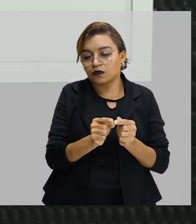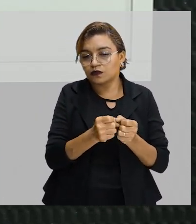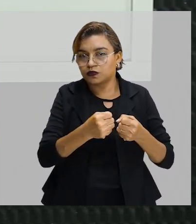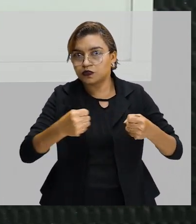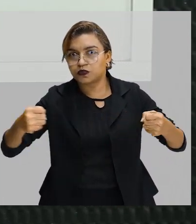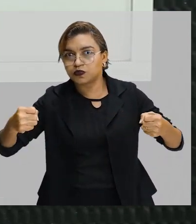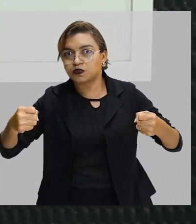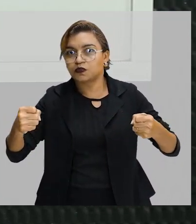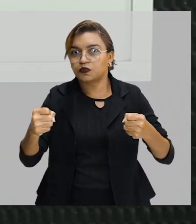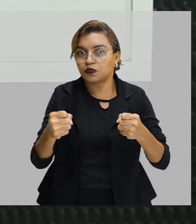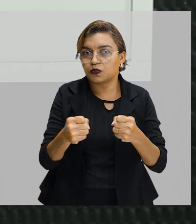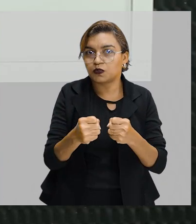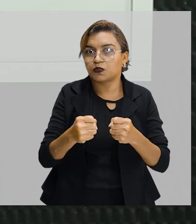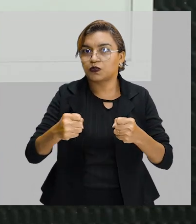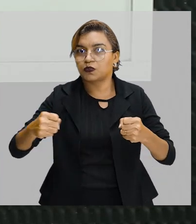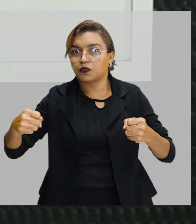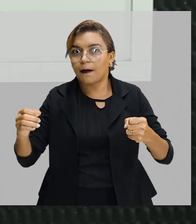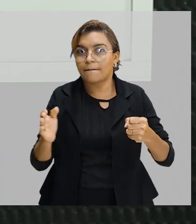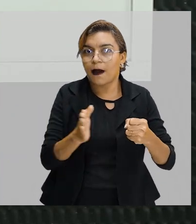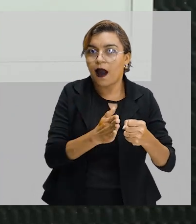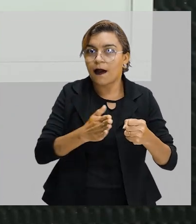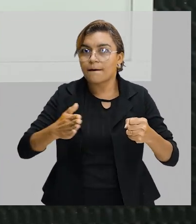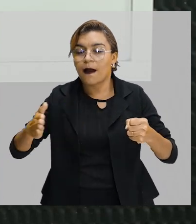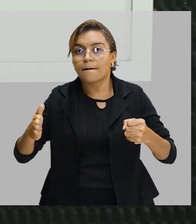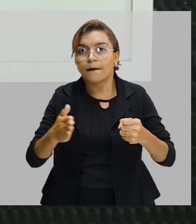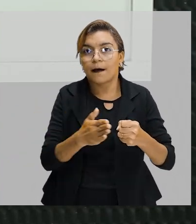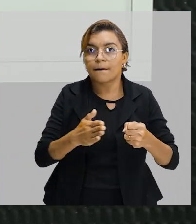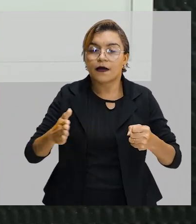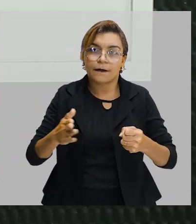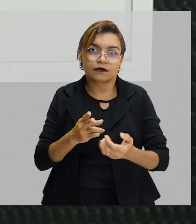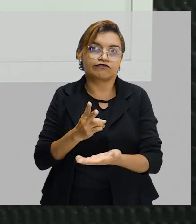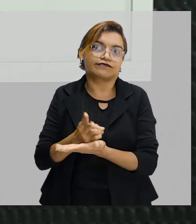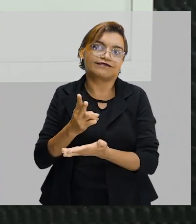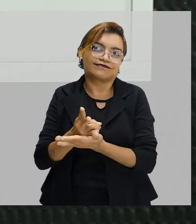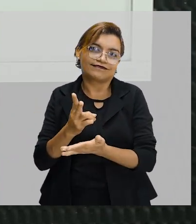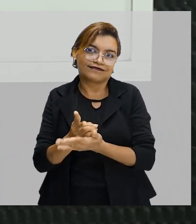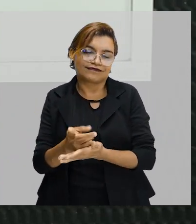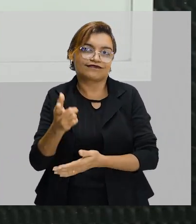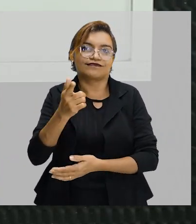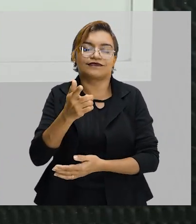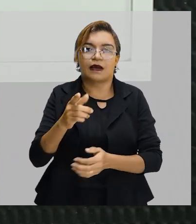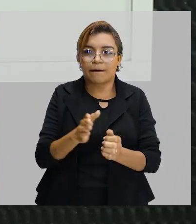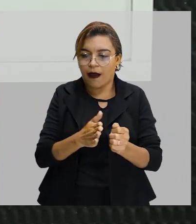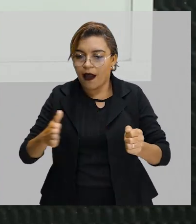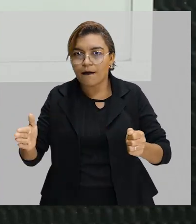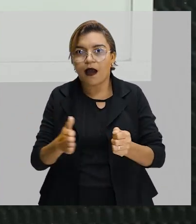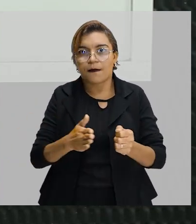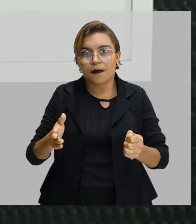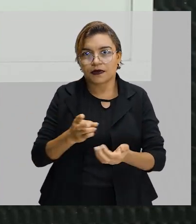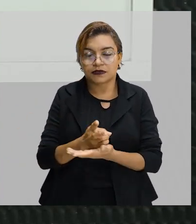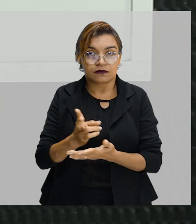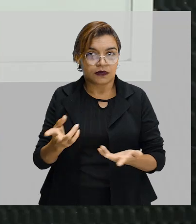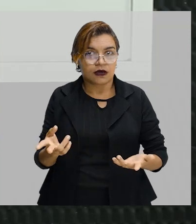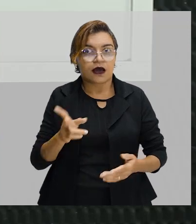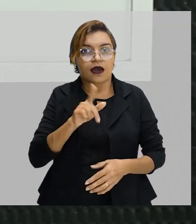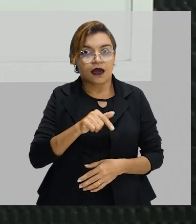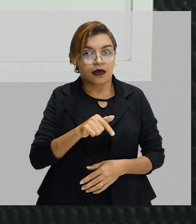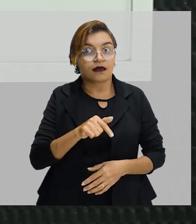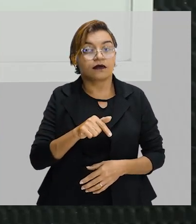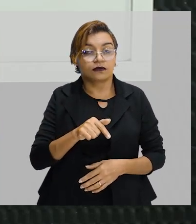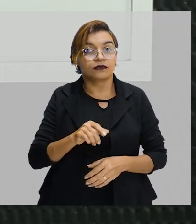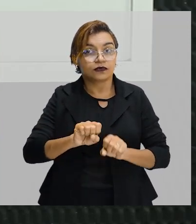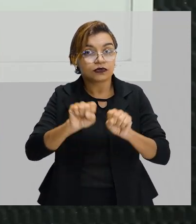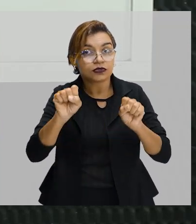esticasse, comprimisse e ficasse nesse movimento ali eternamente. Tá ok? Esse é o nosso sistema